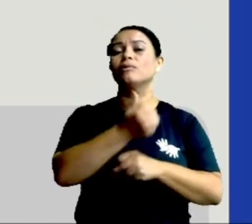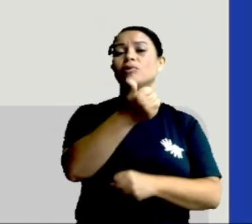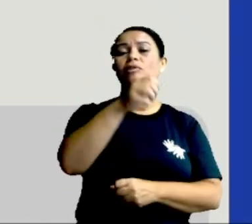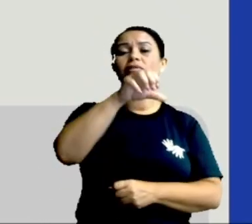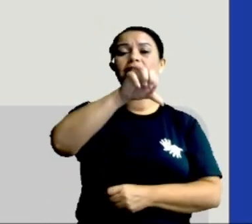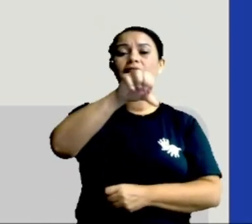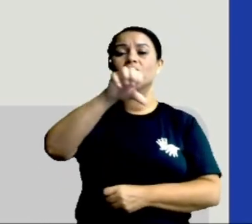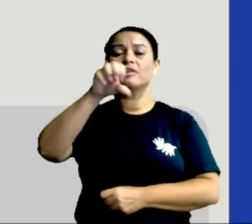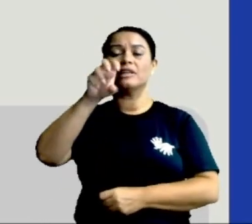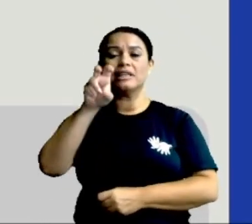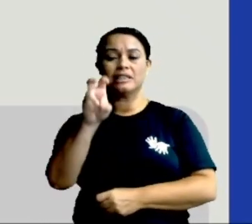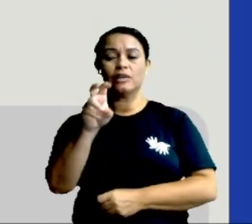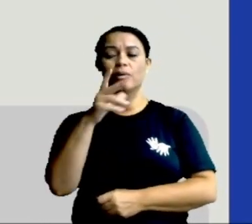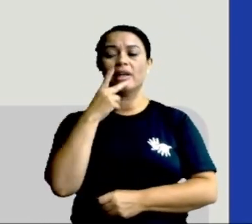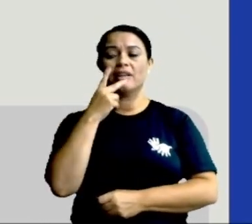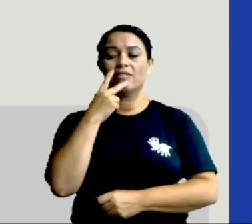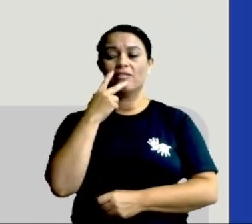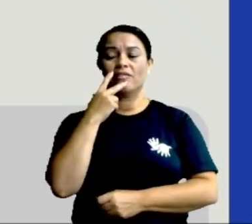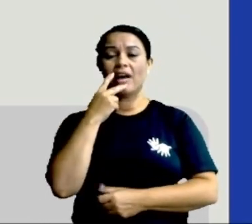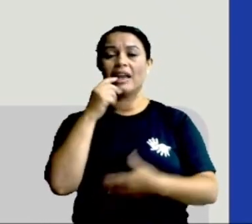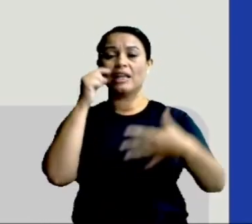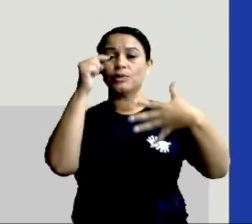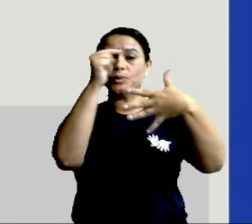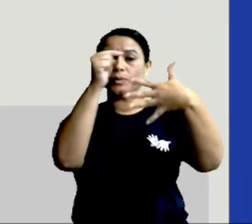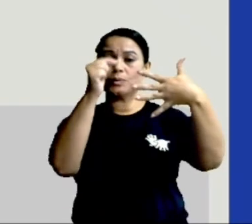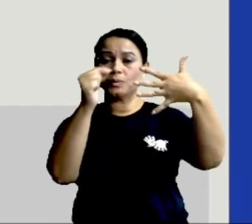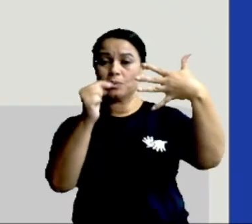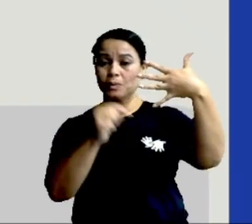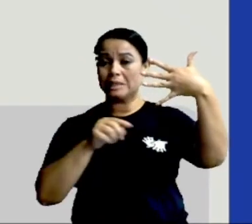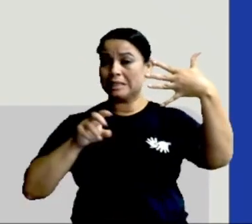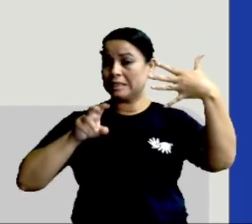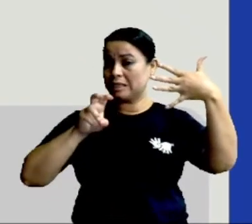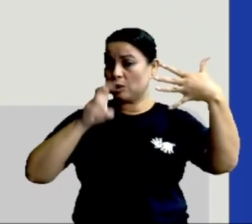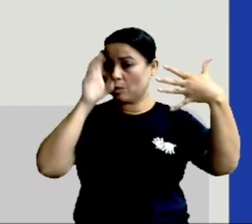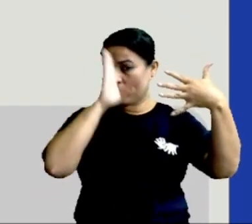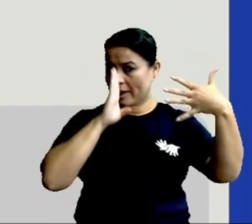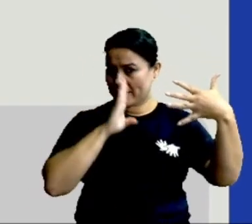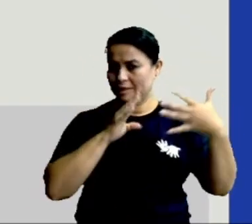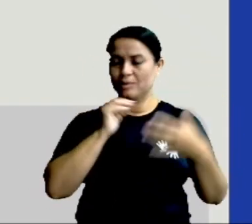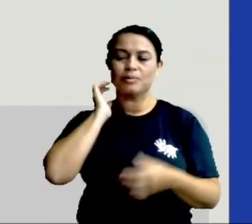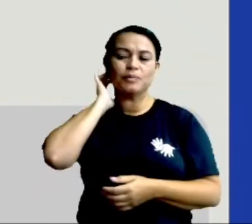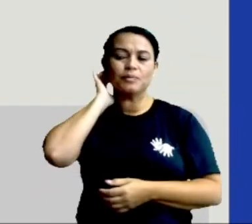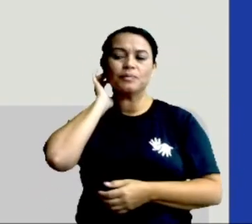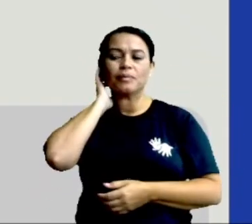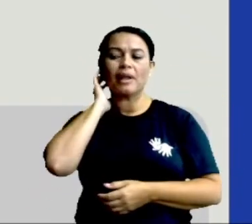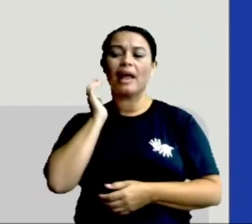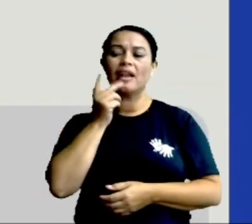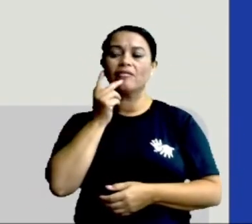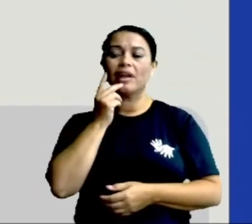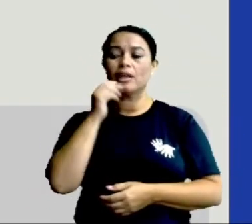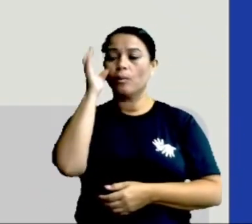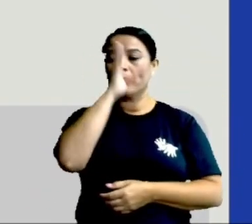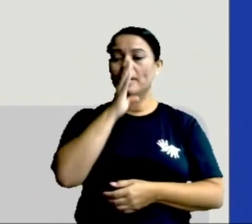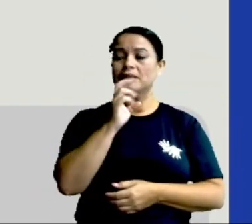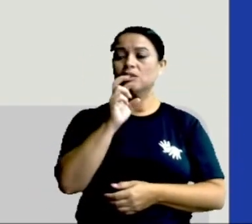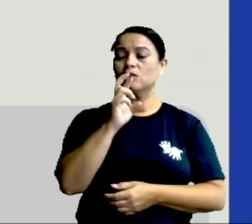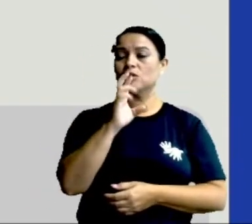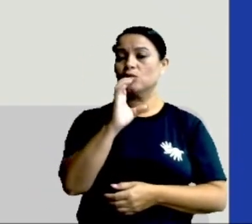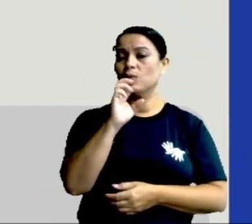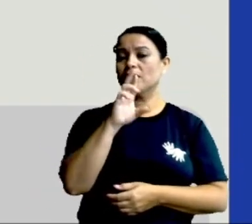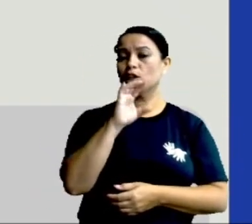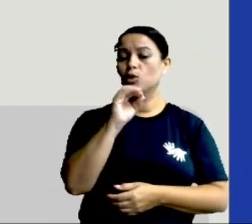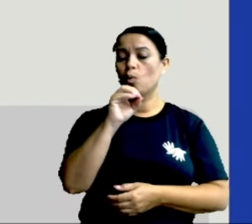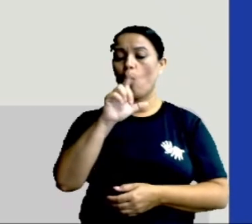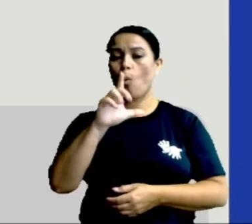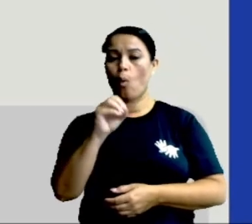1995, onde ele descreve os 5 Brasis, segundo ele. O Brasil crioulo, ele